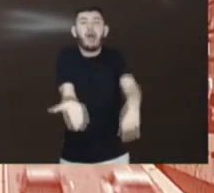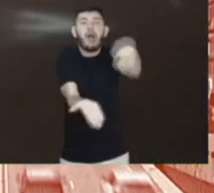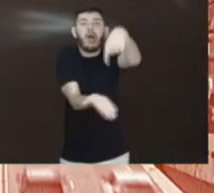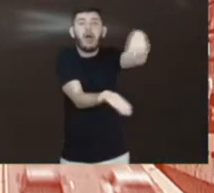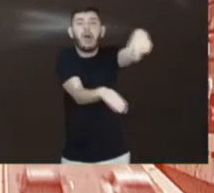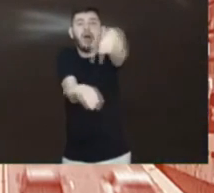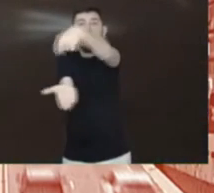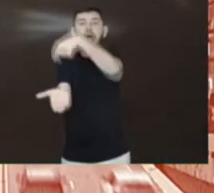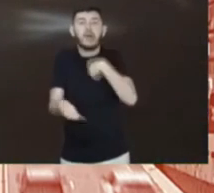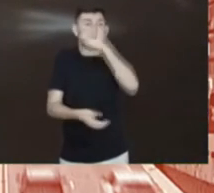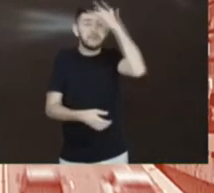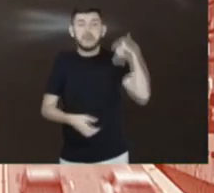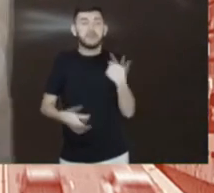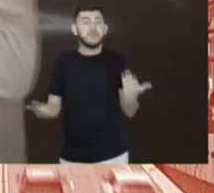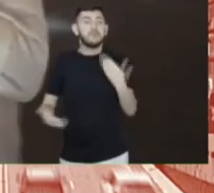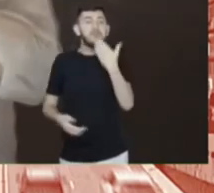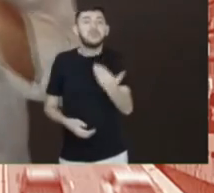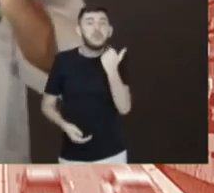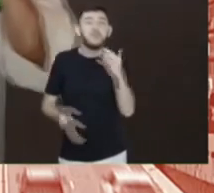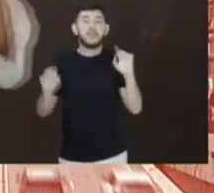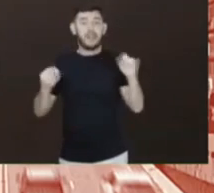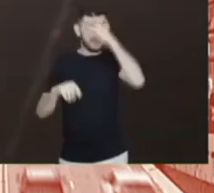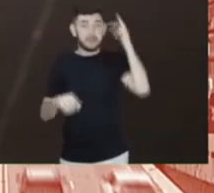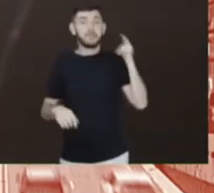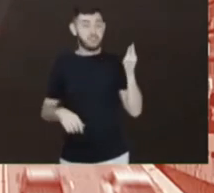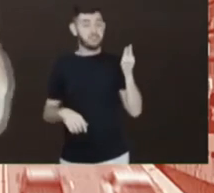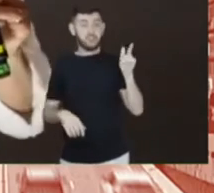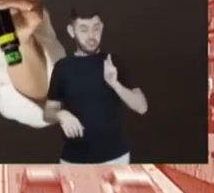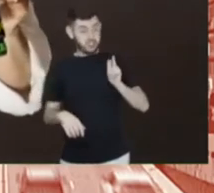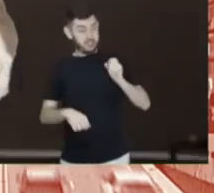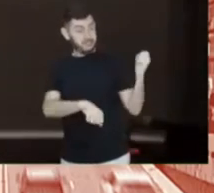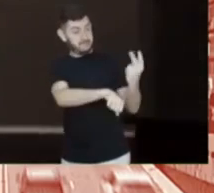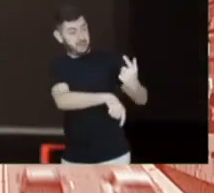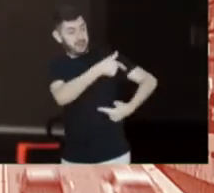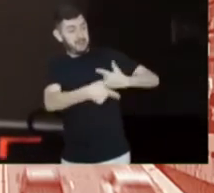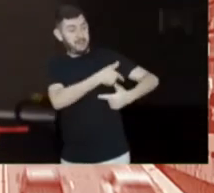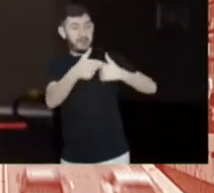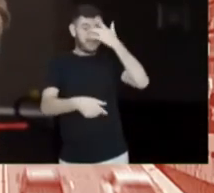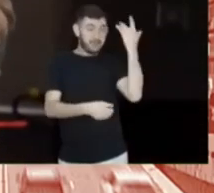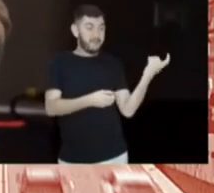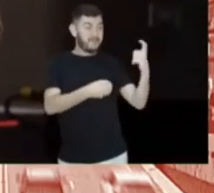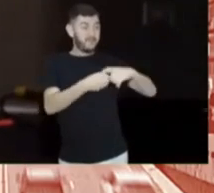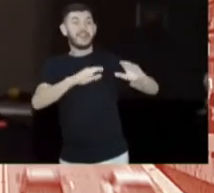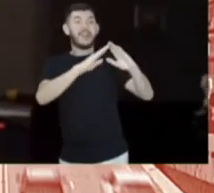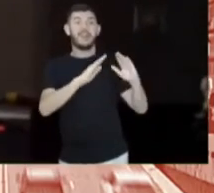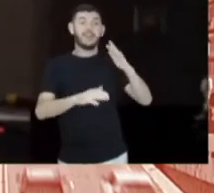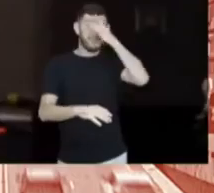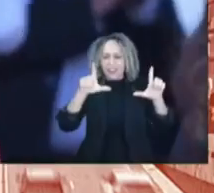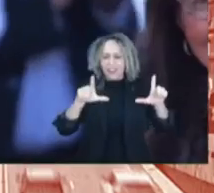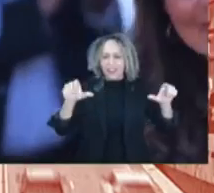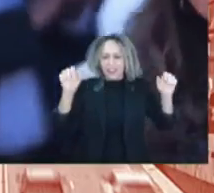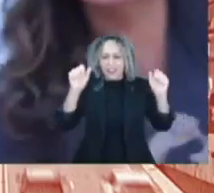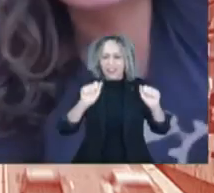pessoa que não vai ir como diz o meu amigo Gilmar, não vai fazer política com o fígado, né? Que ele está vindo para construir